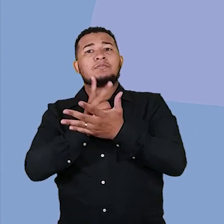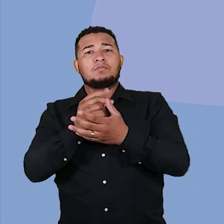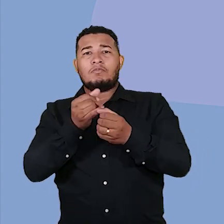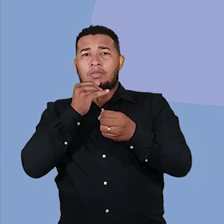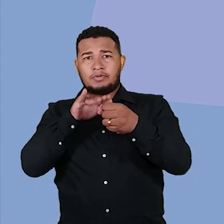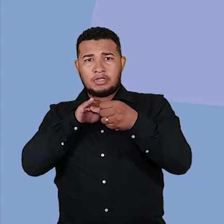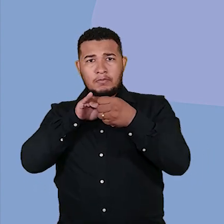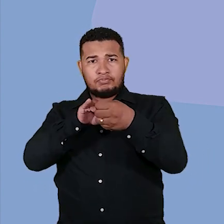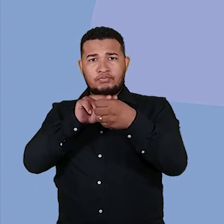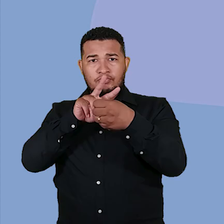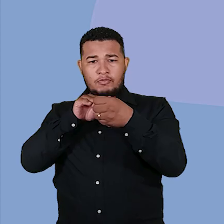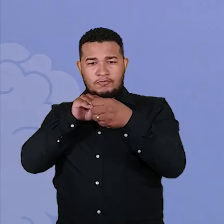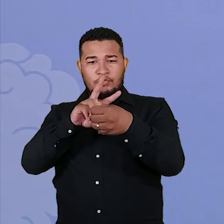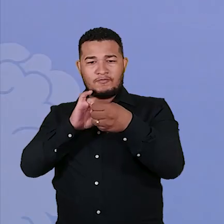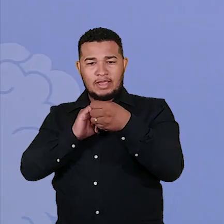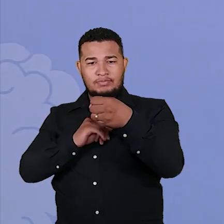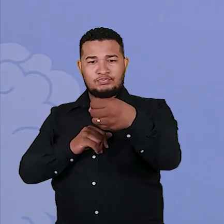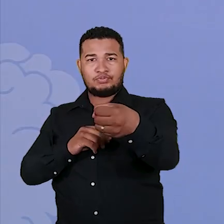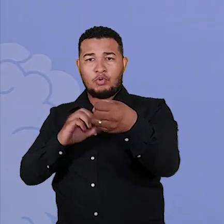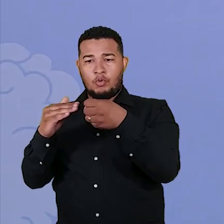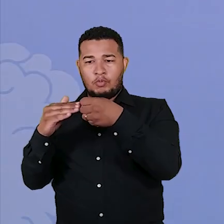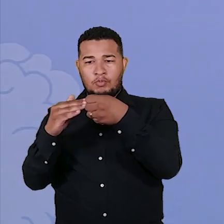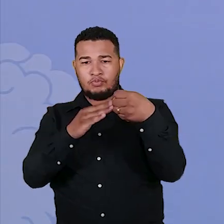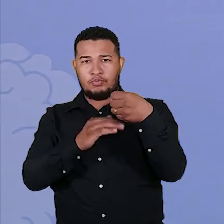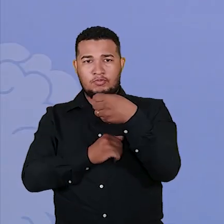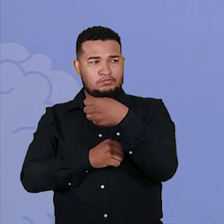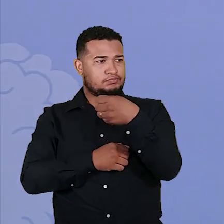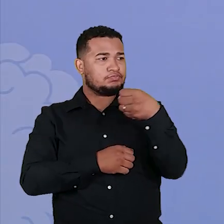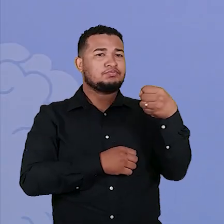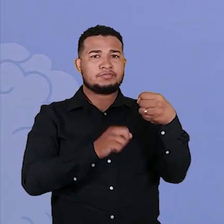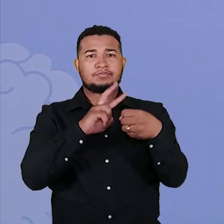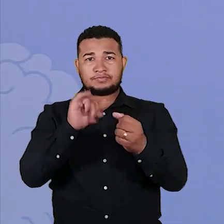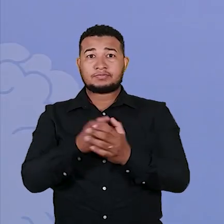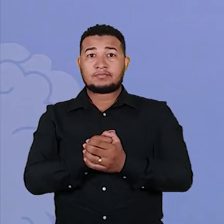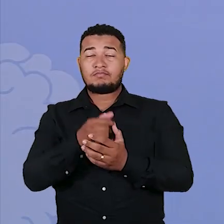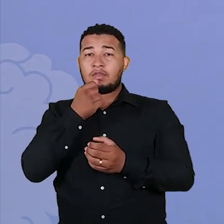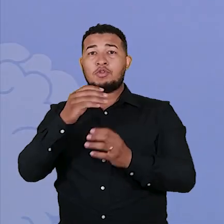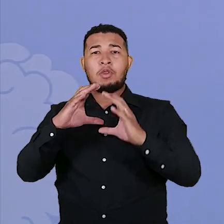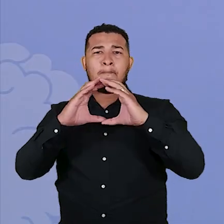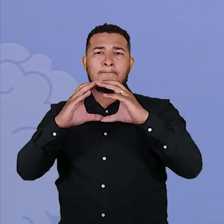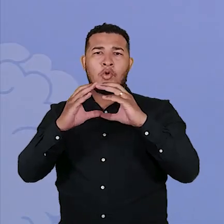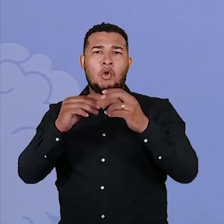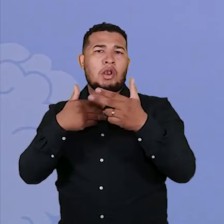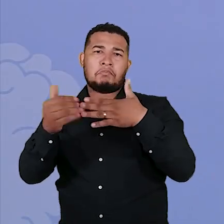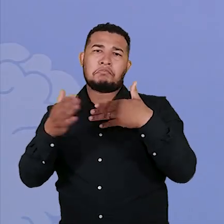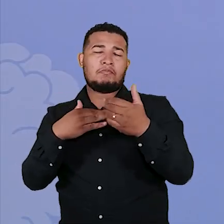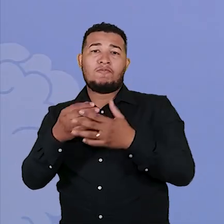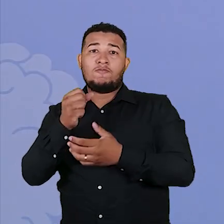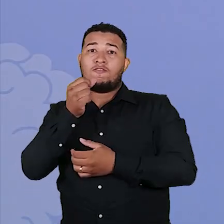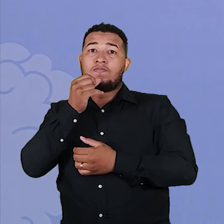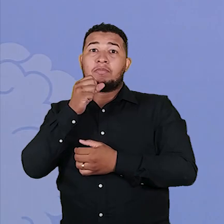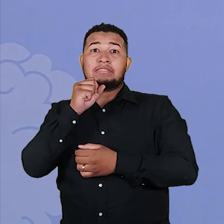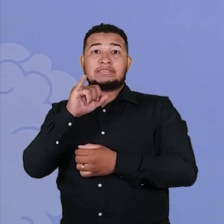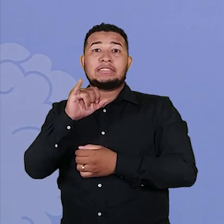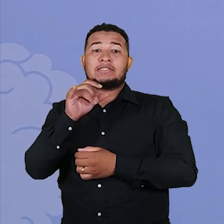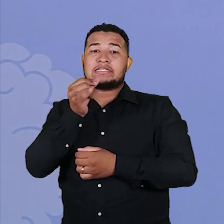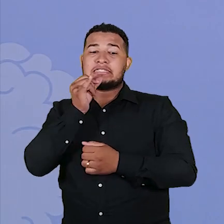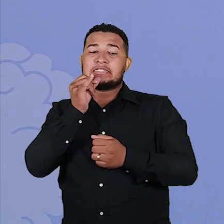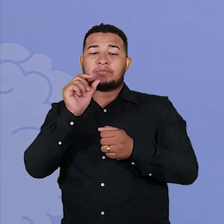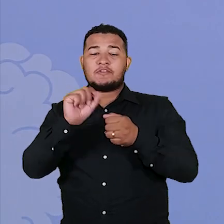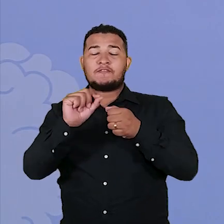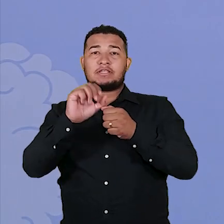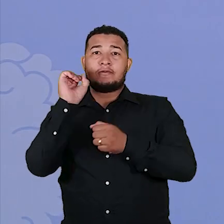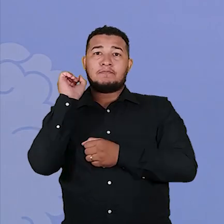seguirá na direção em que foi lançado então quando você lança uma bola quando você lança um objeto se você